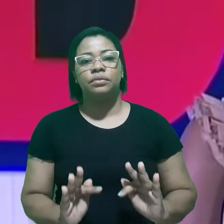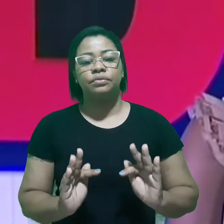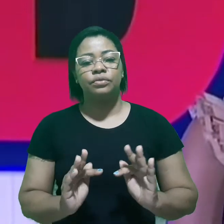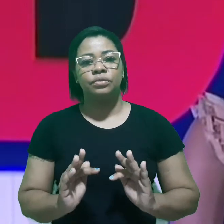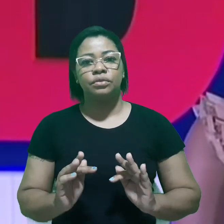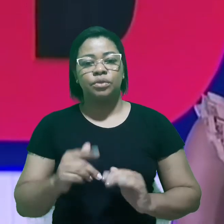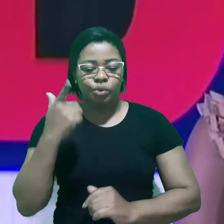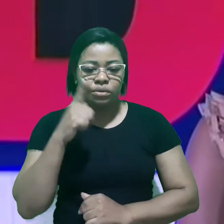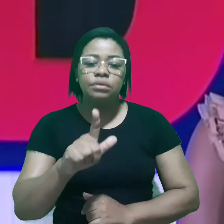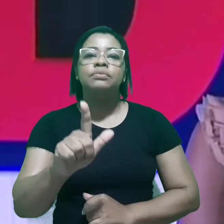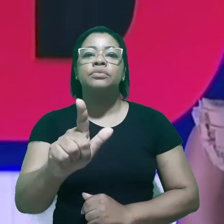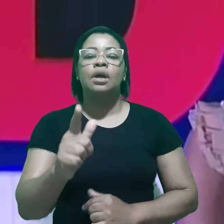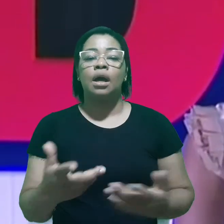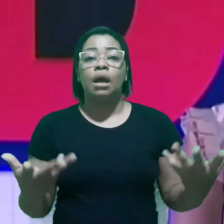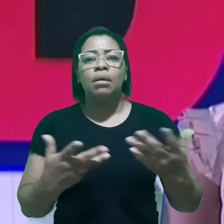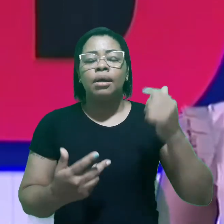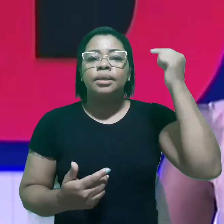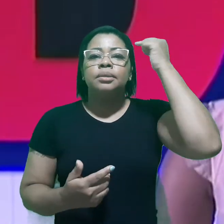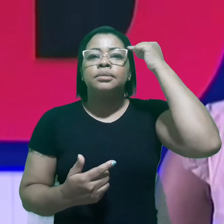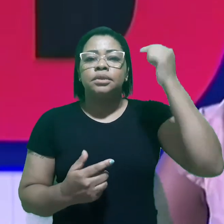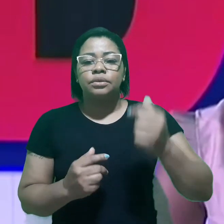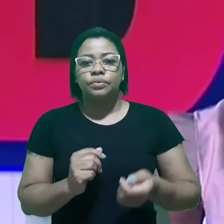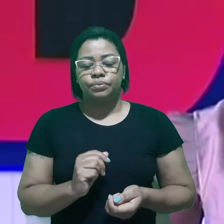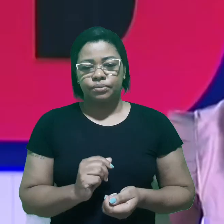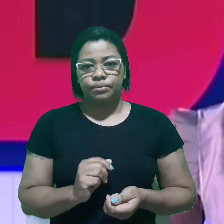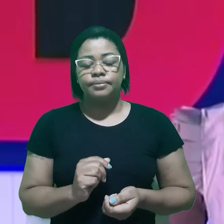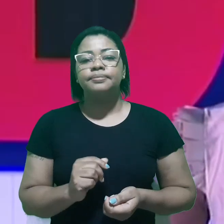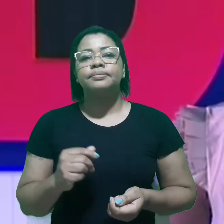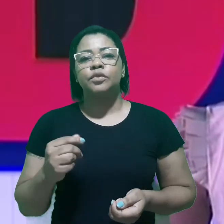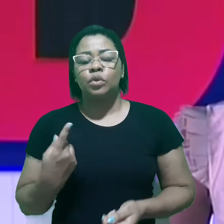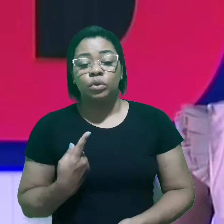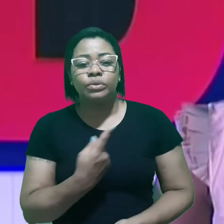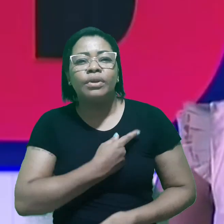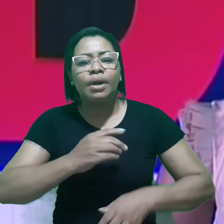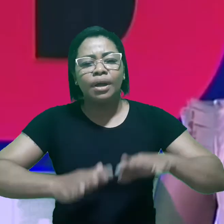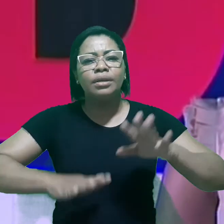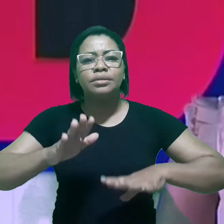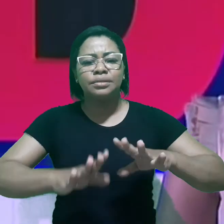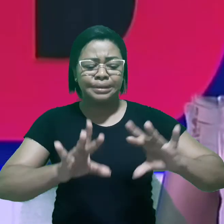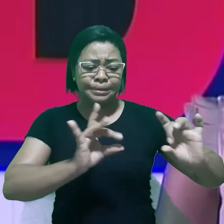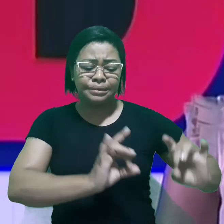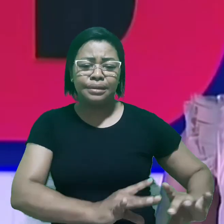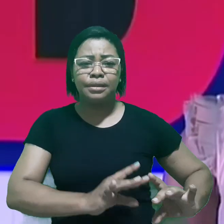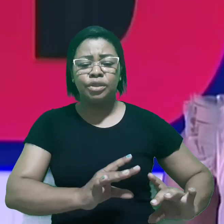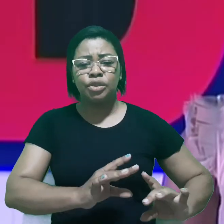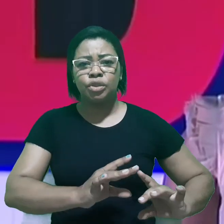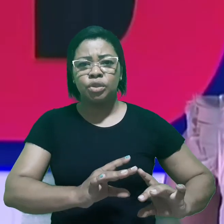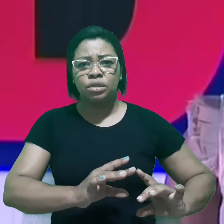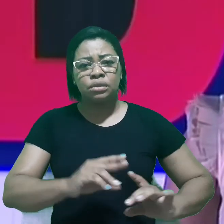rejeitamos uma única história, quando percebemos que nunca há apenas uma história sobre algum lugar,